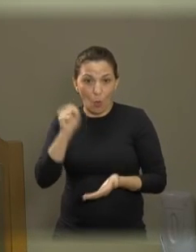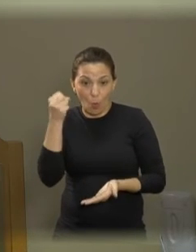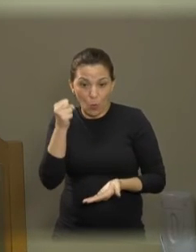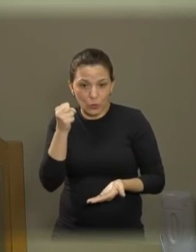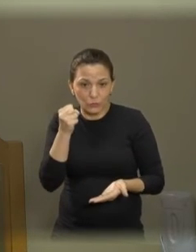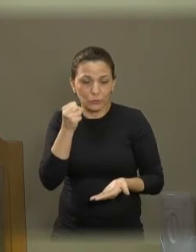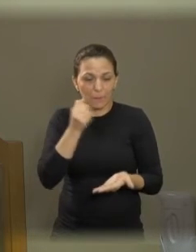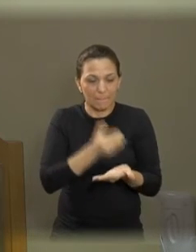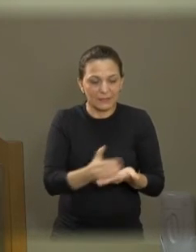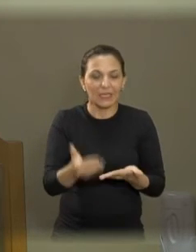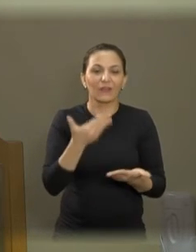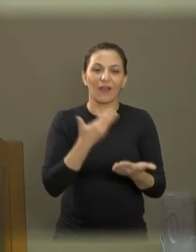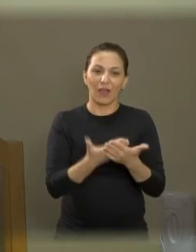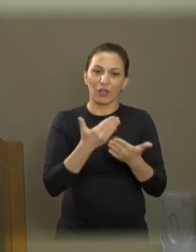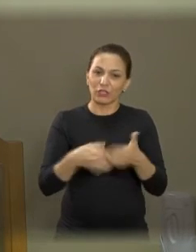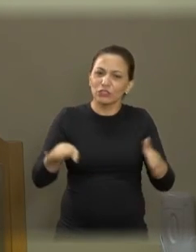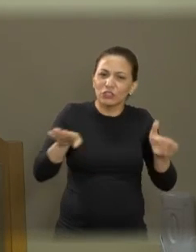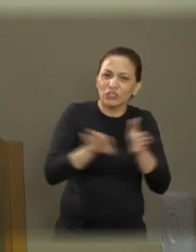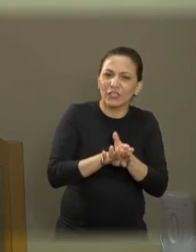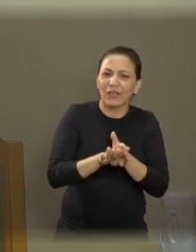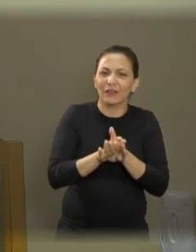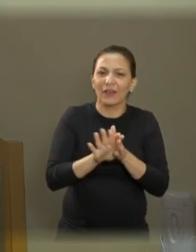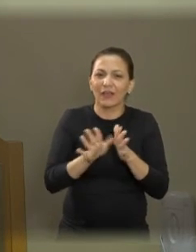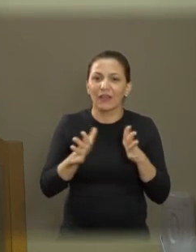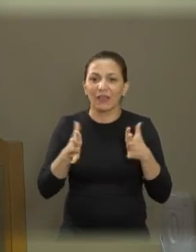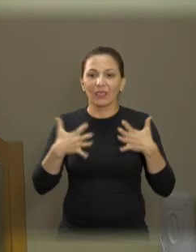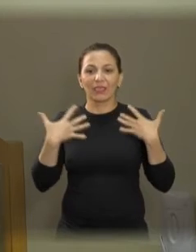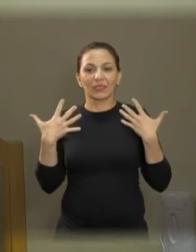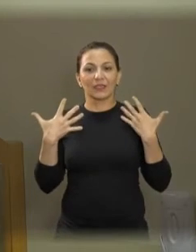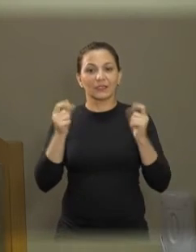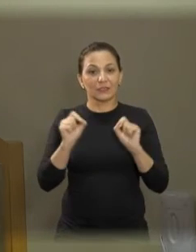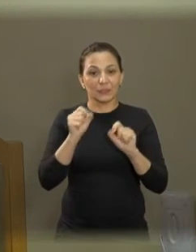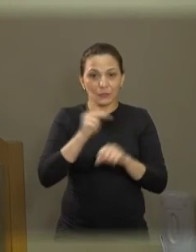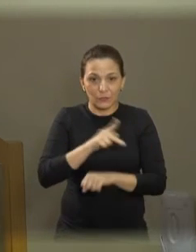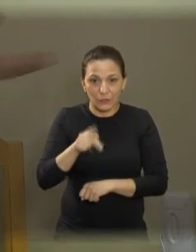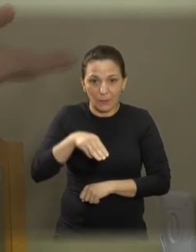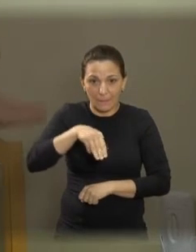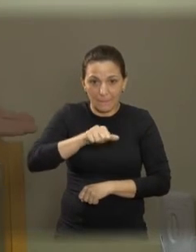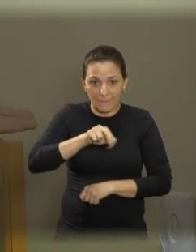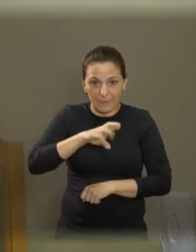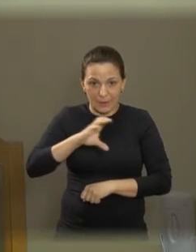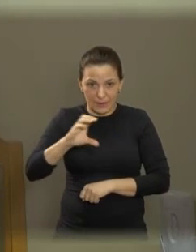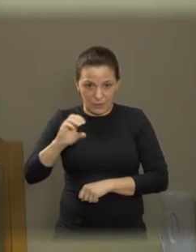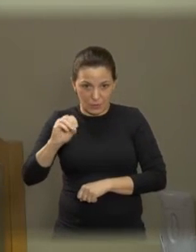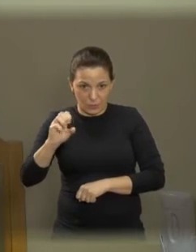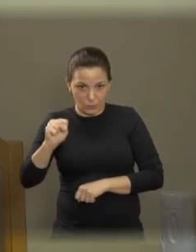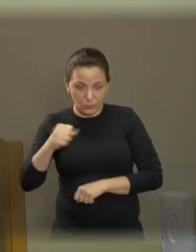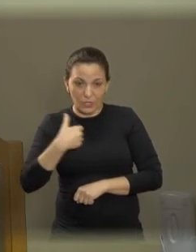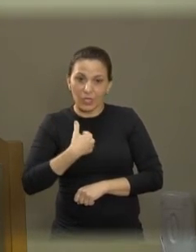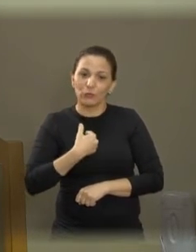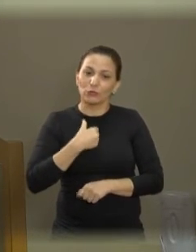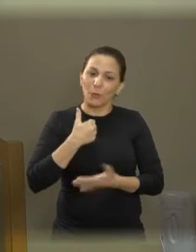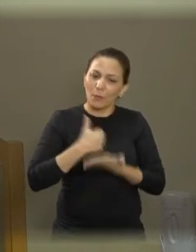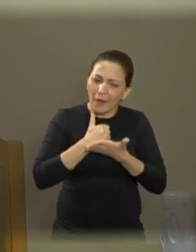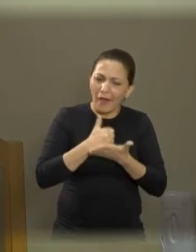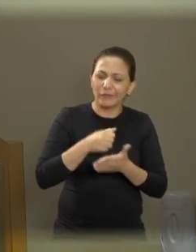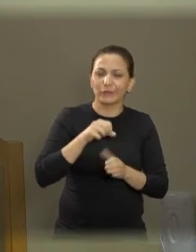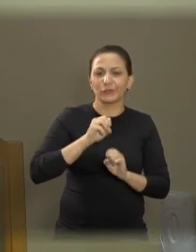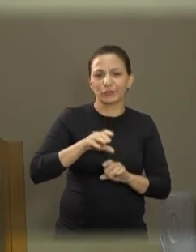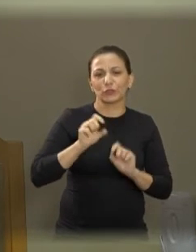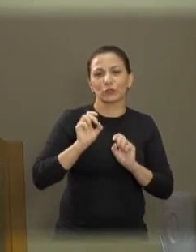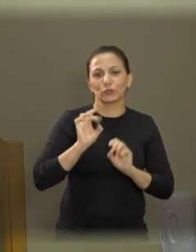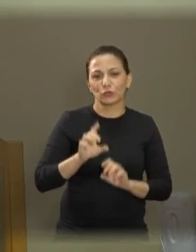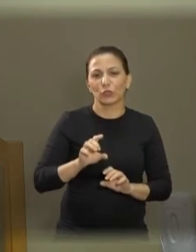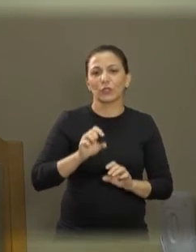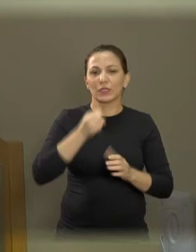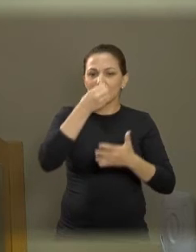manhã. E quando eu chegava lá, era surpresa o professor Marcos, né, que estava iniciando, que não era professor, era auxiliar de ensino, o que vai ser dado? Ele falava,